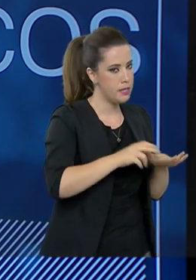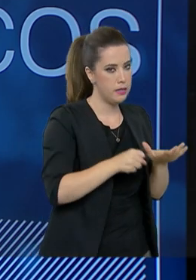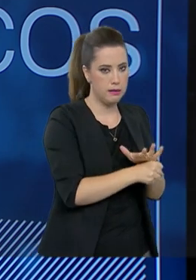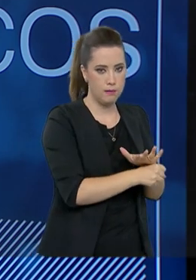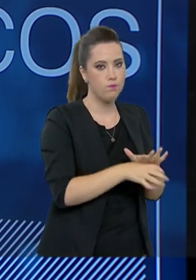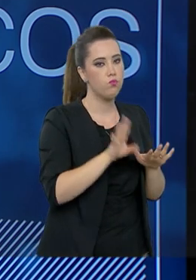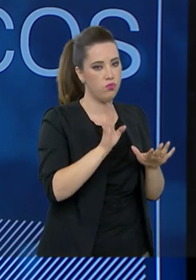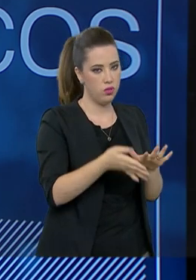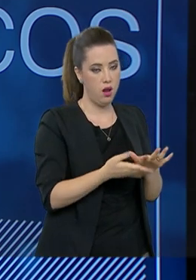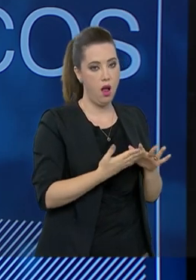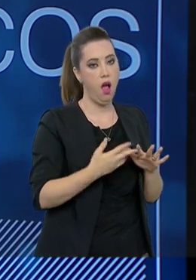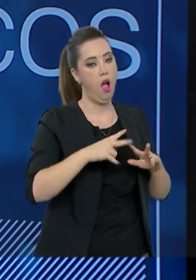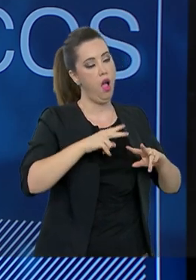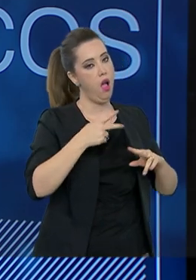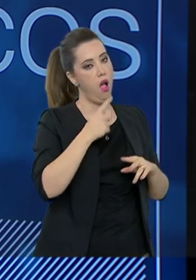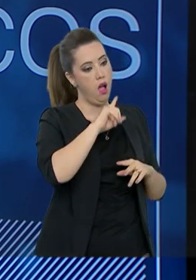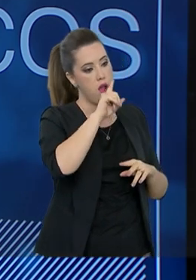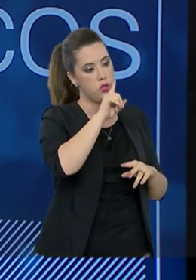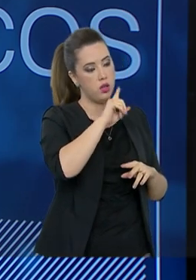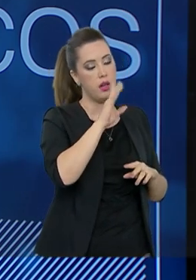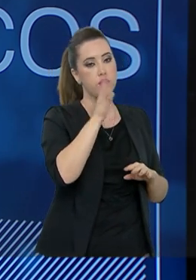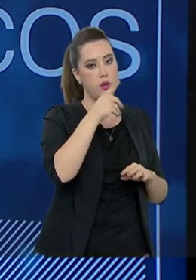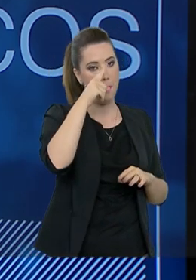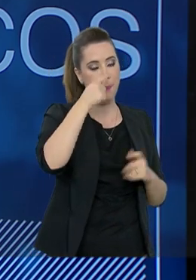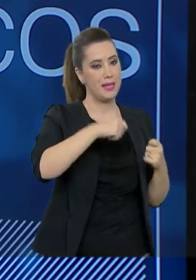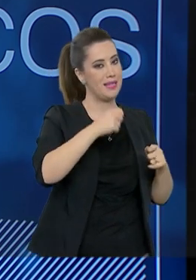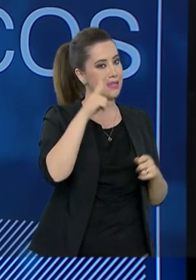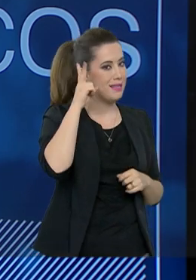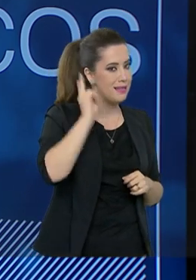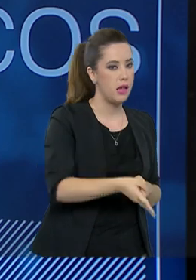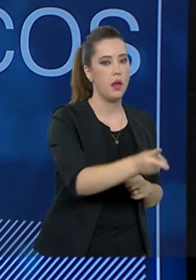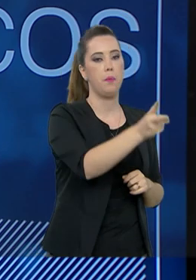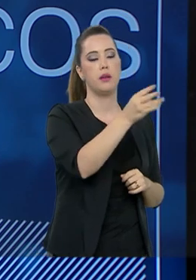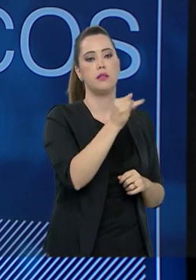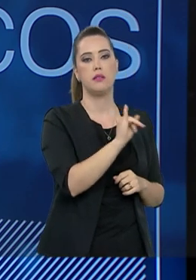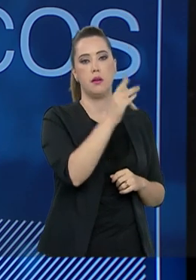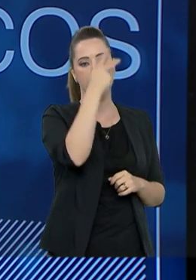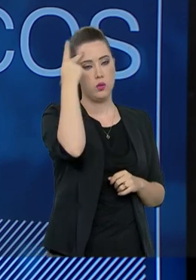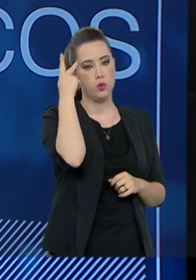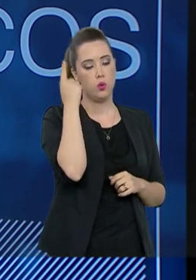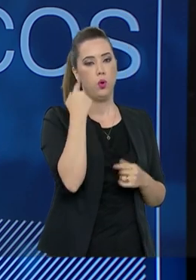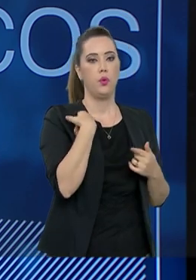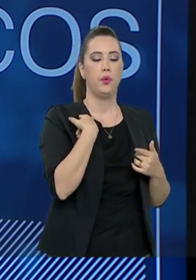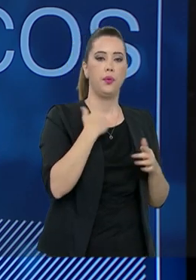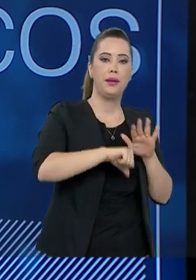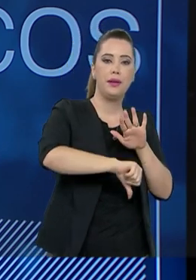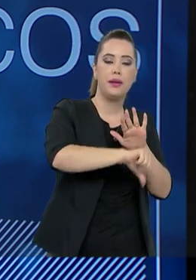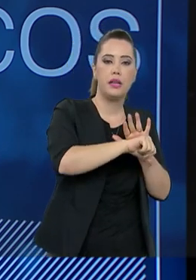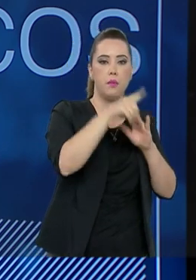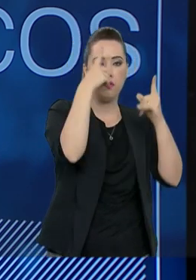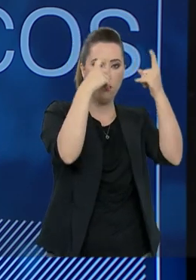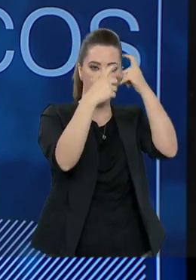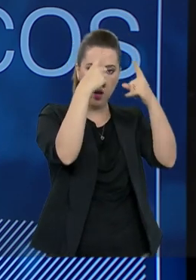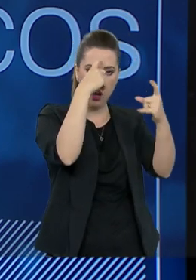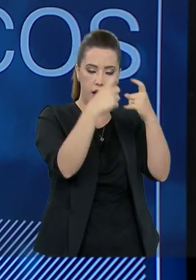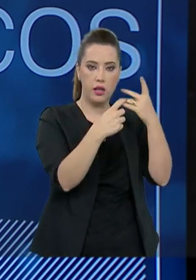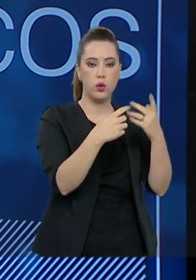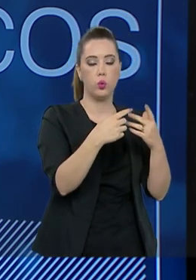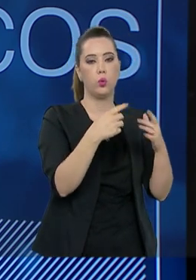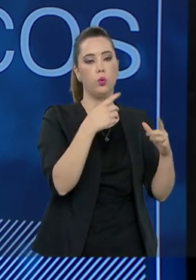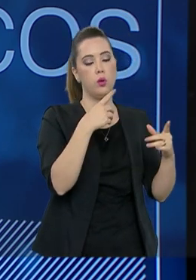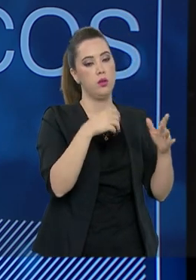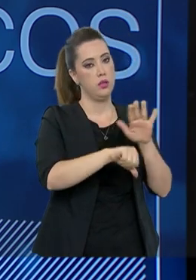identificação genética ela é obrigatória. E ela acontece quando a pessoa é condenada por um crime violento contra a pessoa, um crime